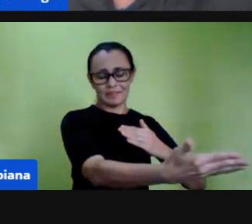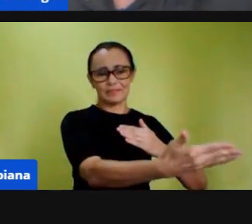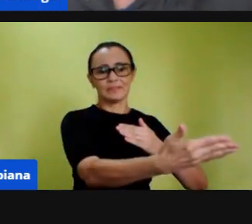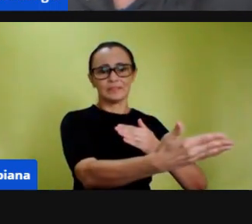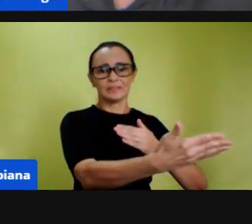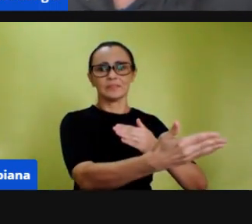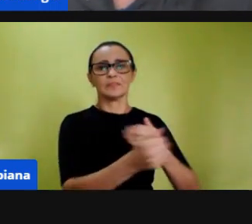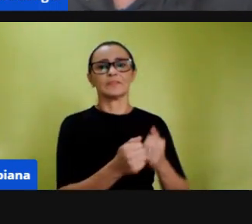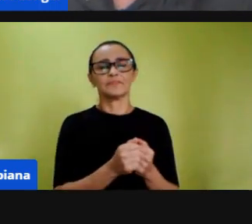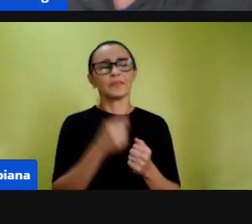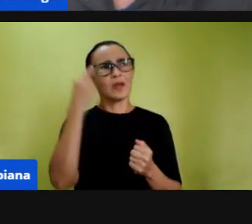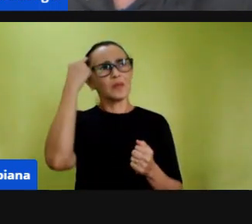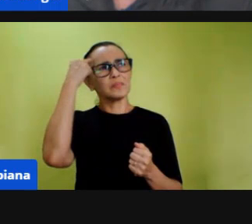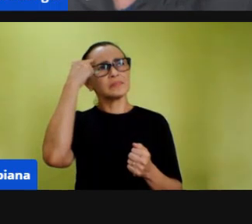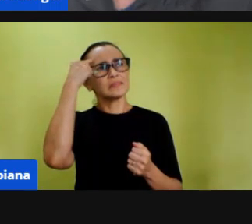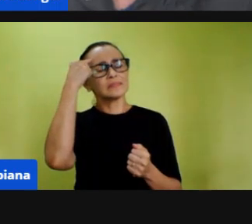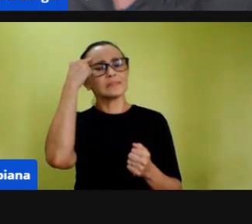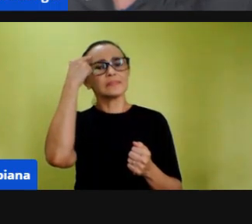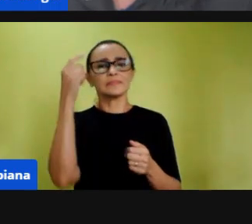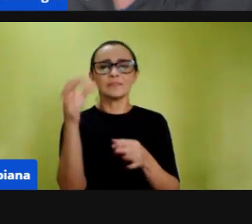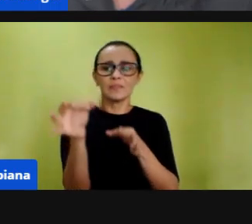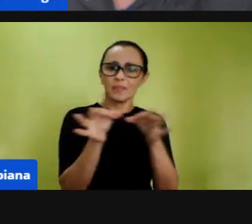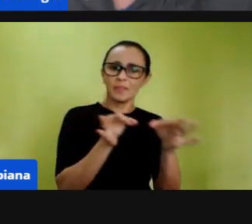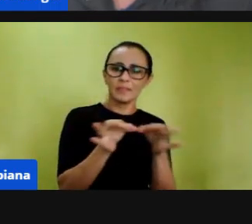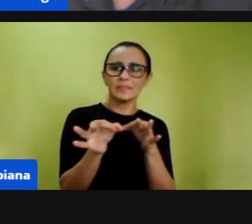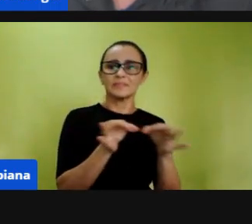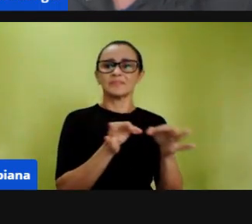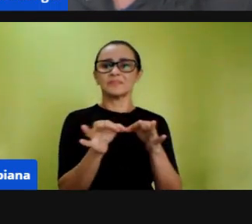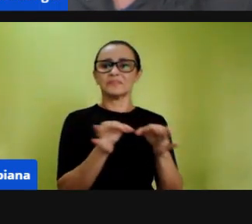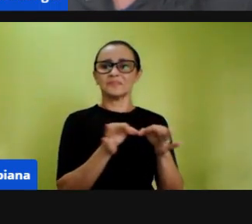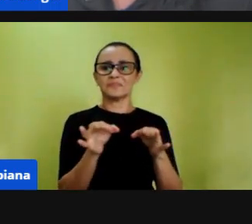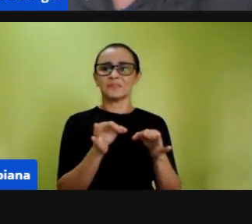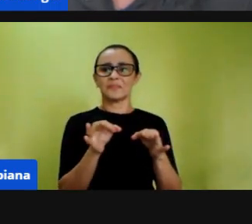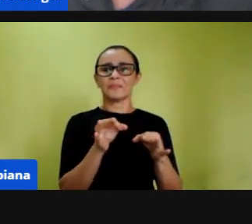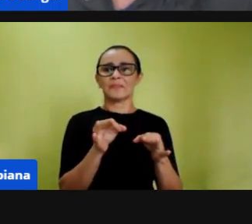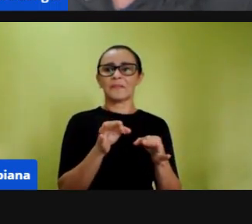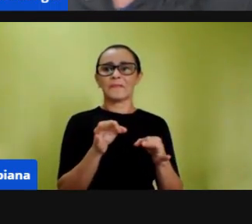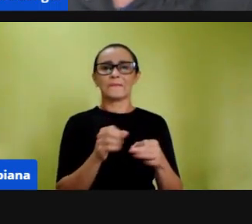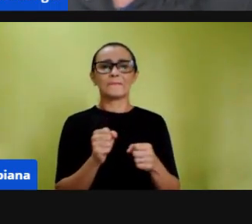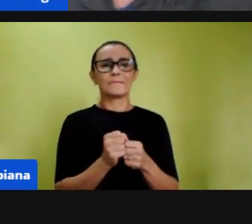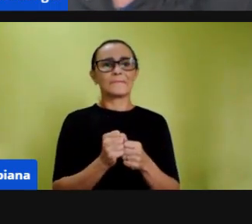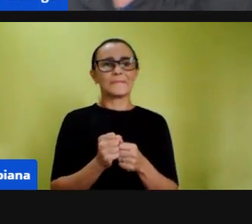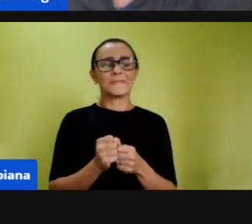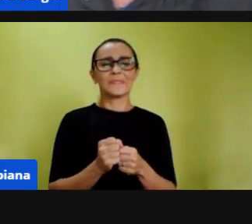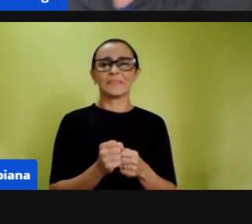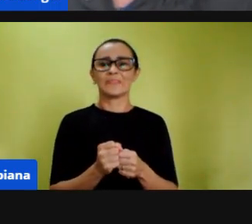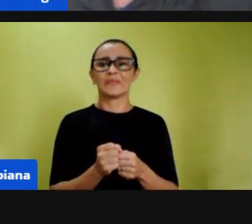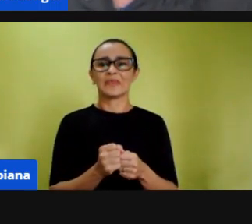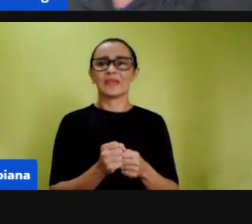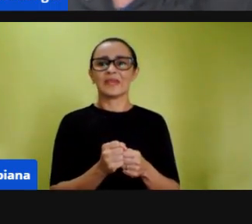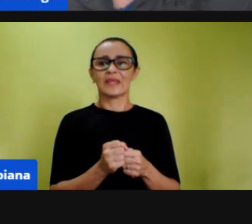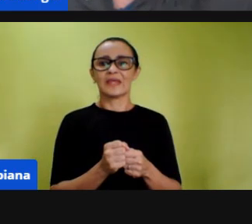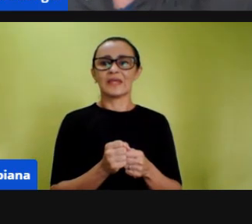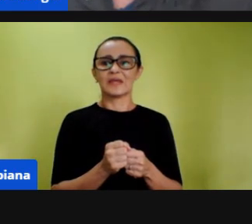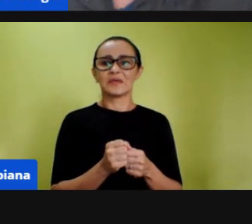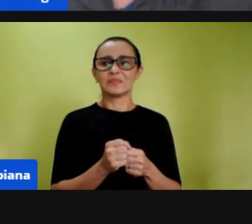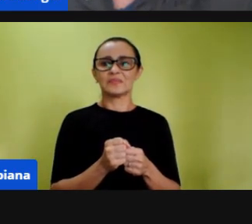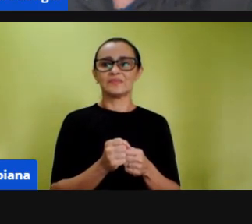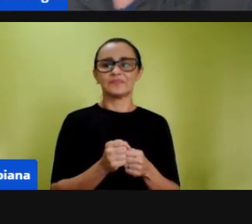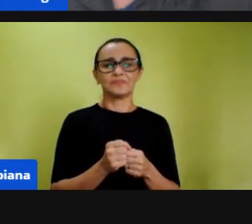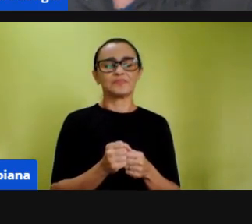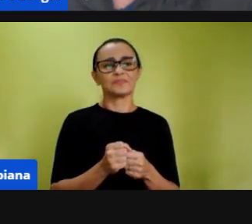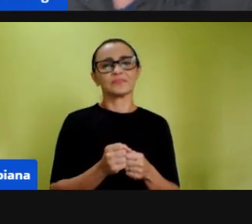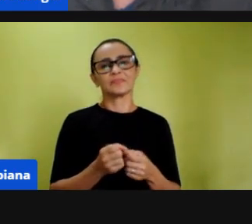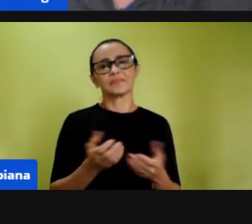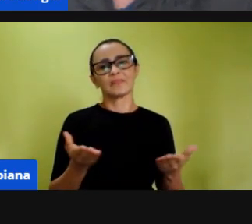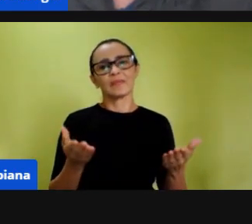eu comecei a planejar né, o vídeo, né? Priorizar o conteúdo, priorizar, né, diminuir o